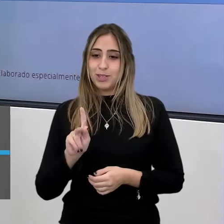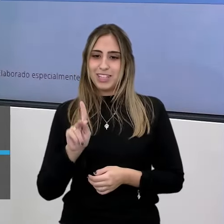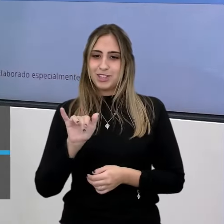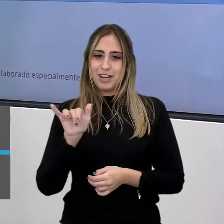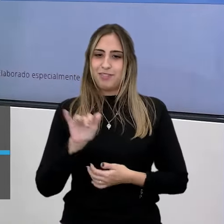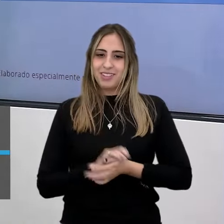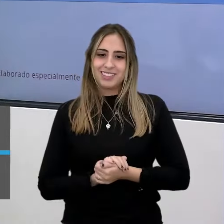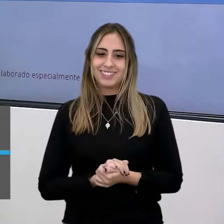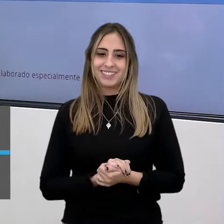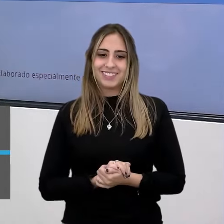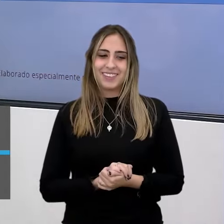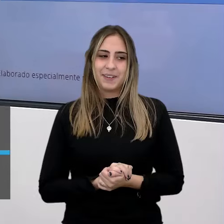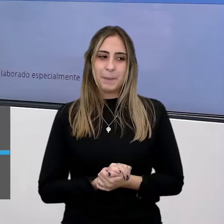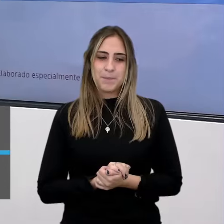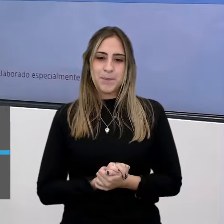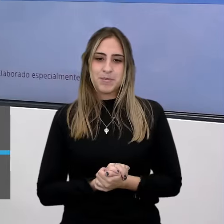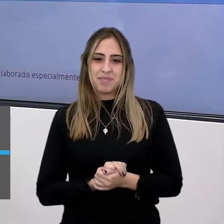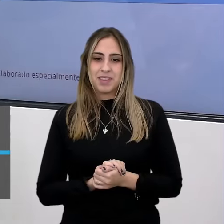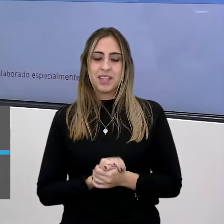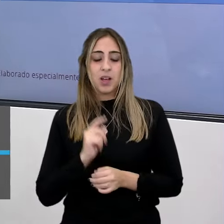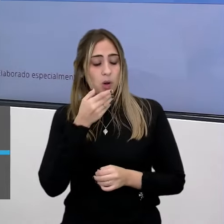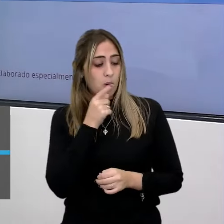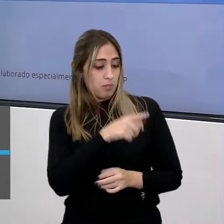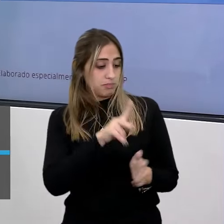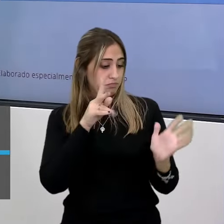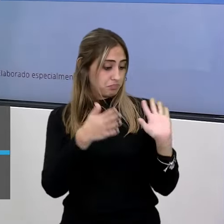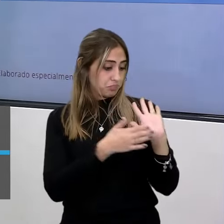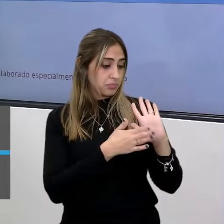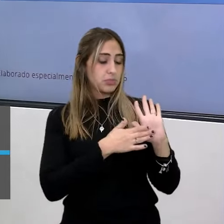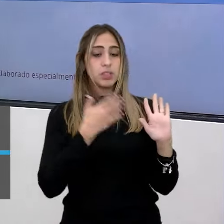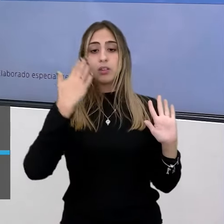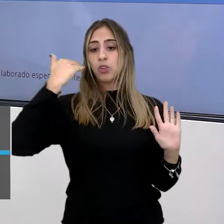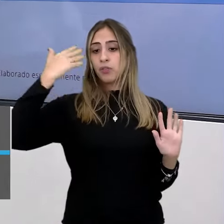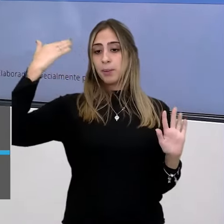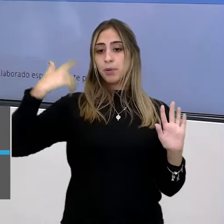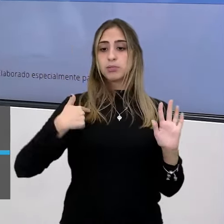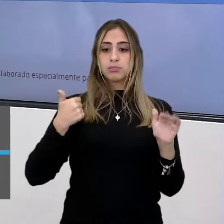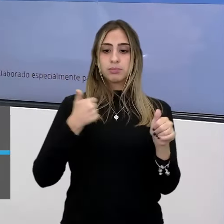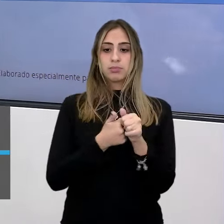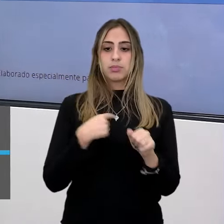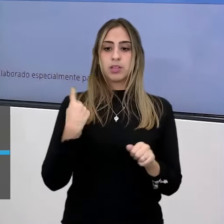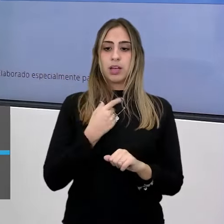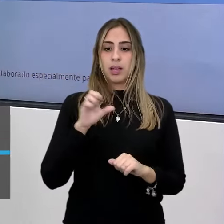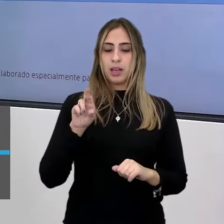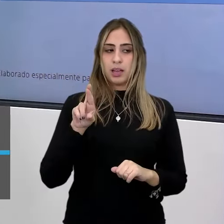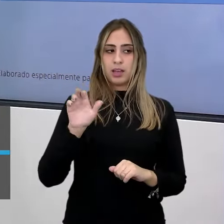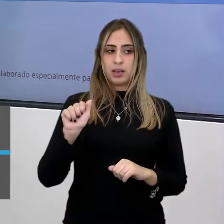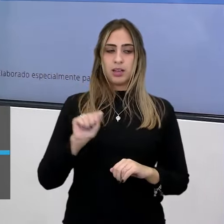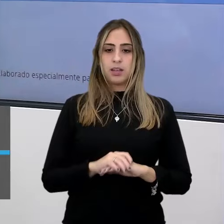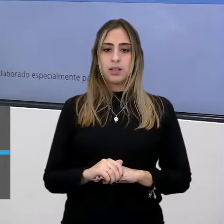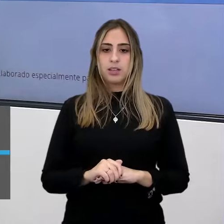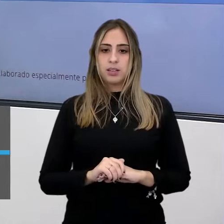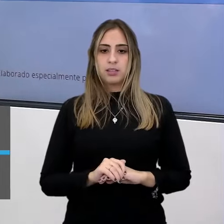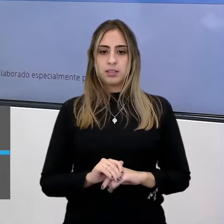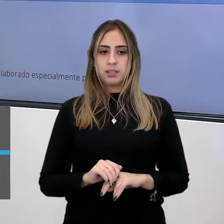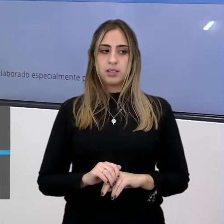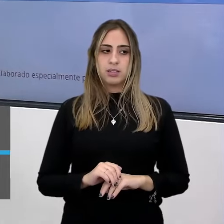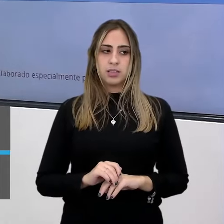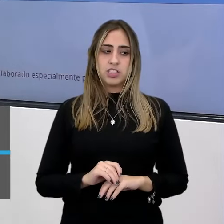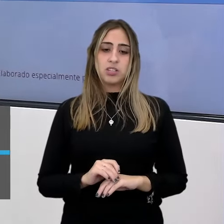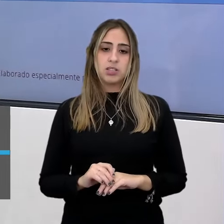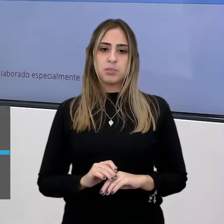Arnold schoenberg e compositor bastante próximo aqui da nossa era o compositor já Modernista né porque ele veio